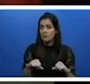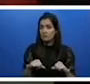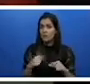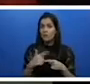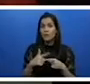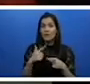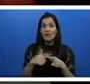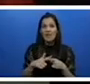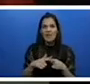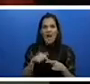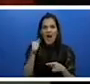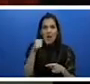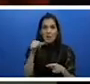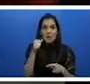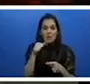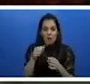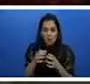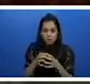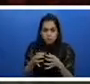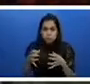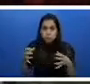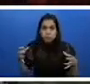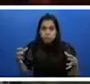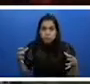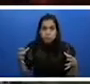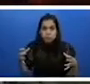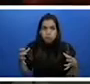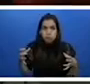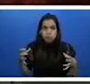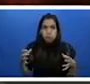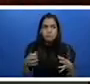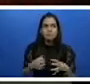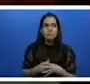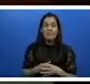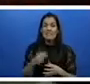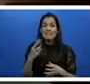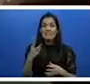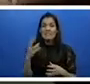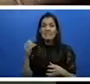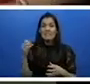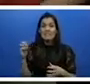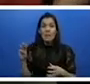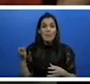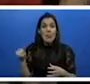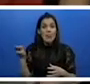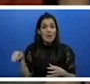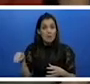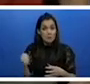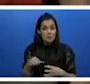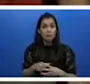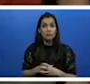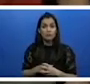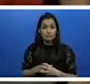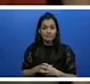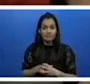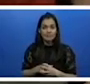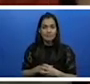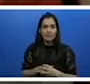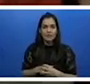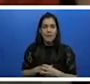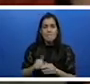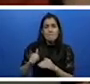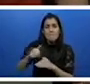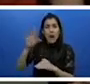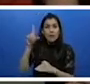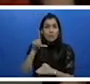a 300 milímetros, 4 vezes o tamanho de um canário. Então, nós temos 300 milímetros, que está